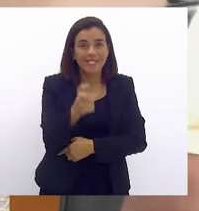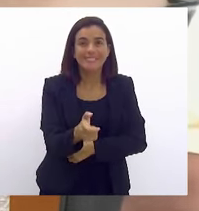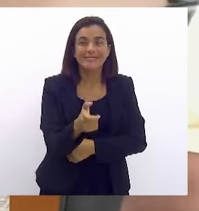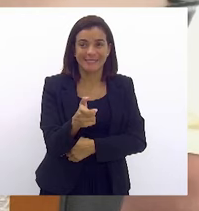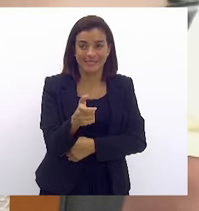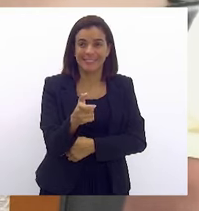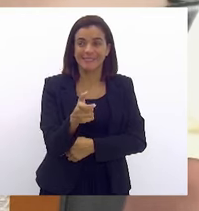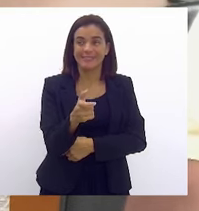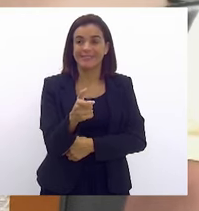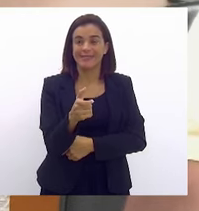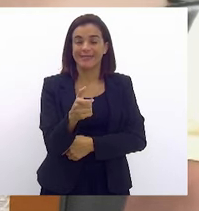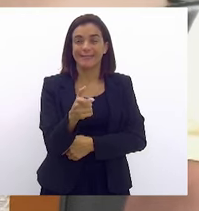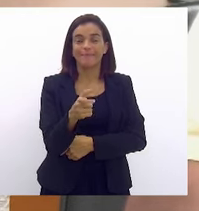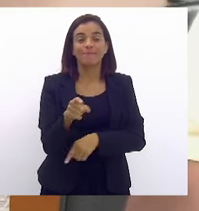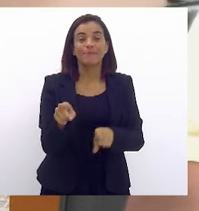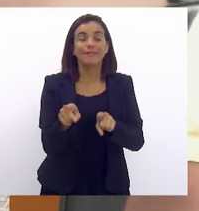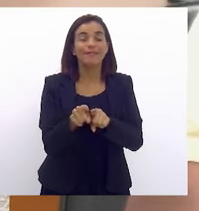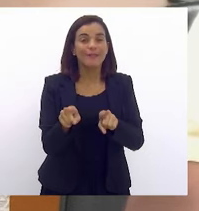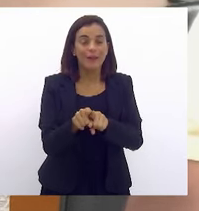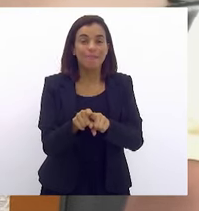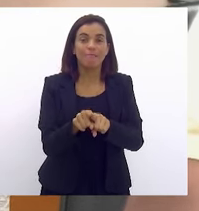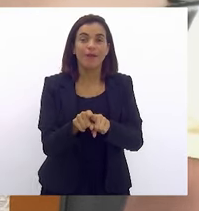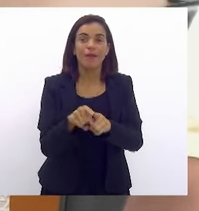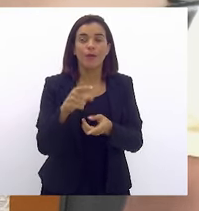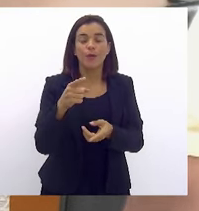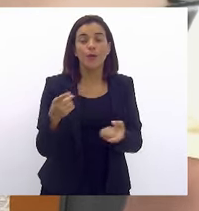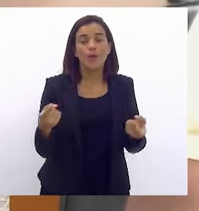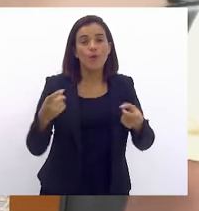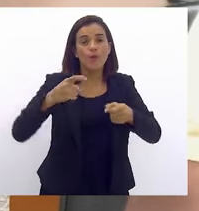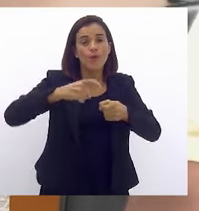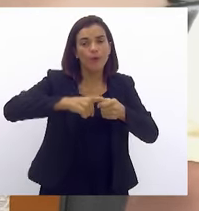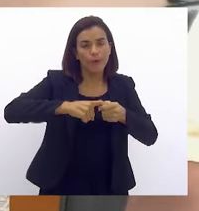coisas. E o convênio, deputado, eu